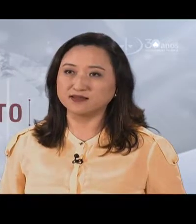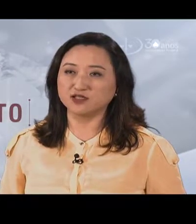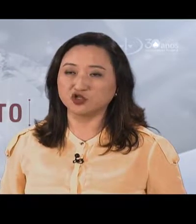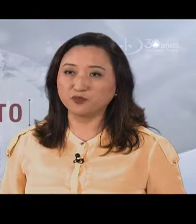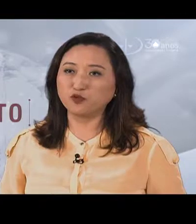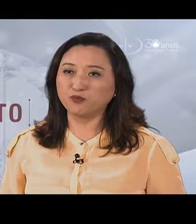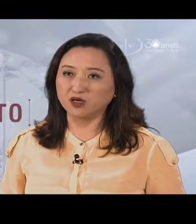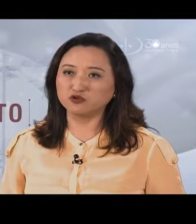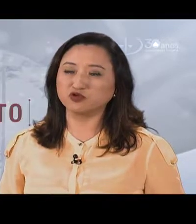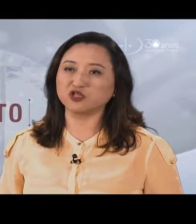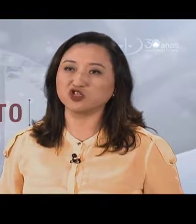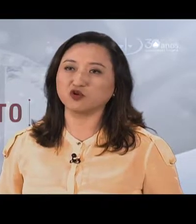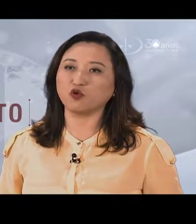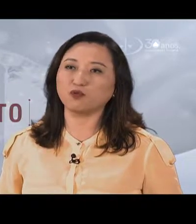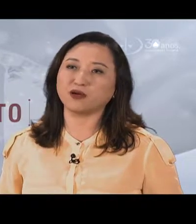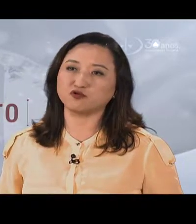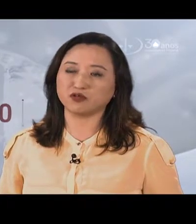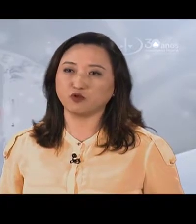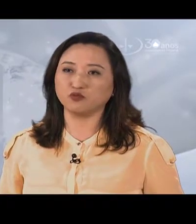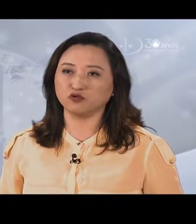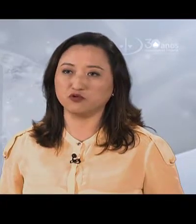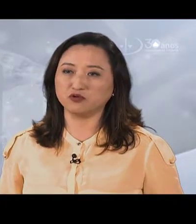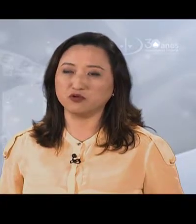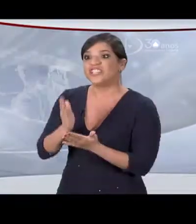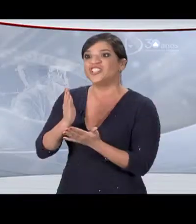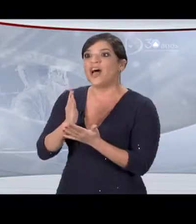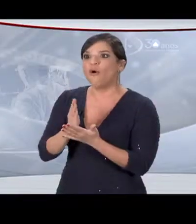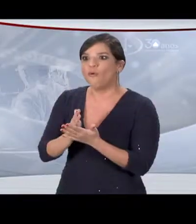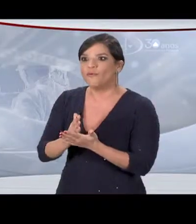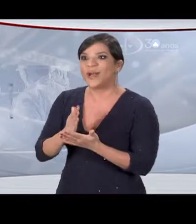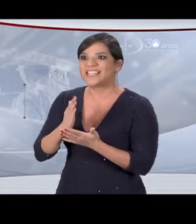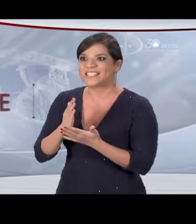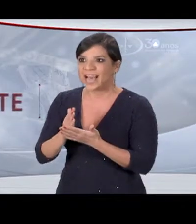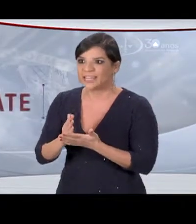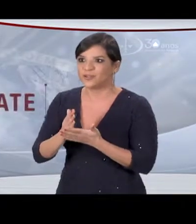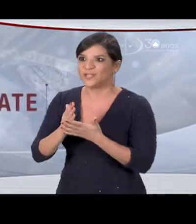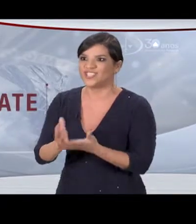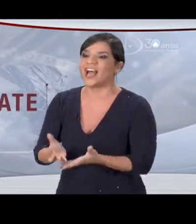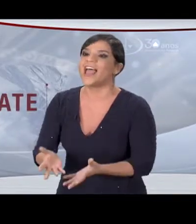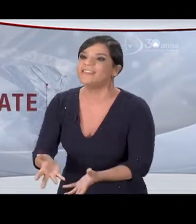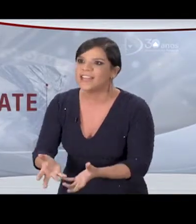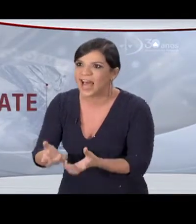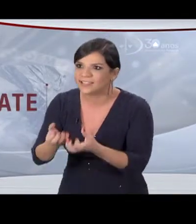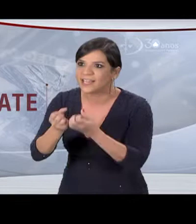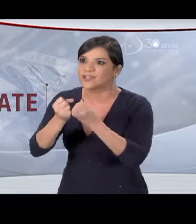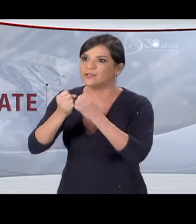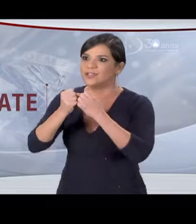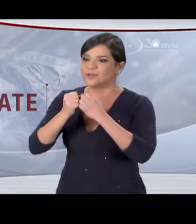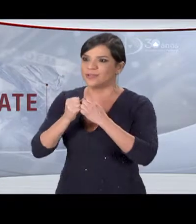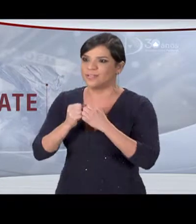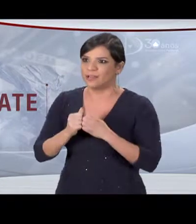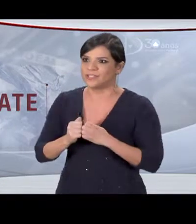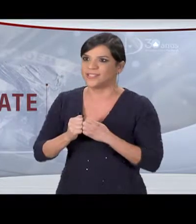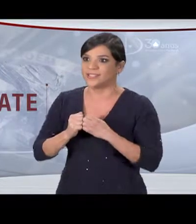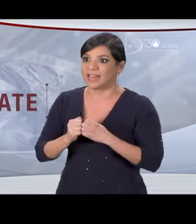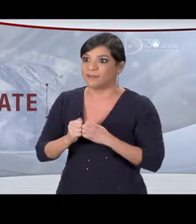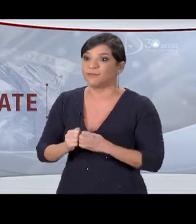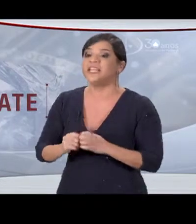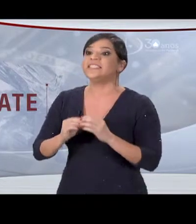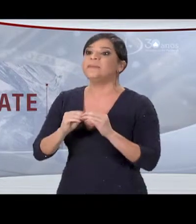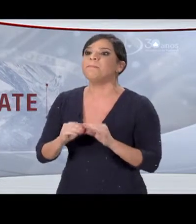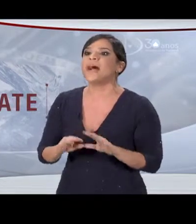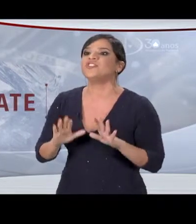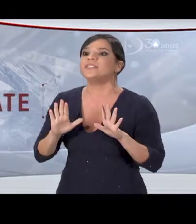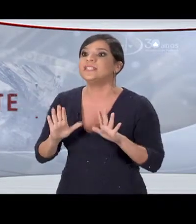dos cânceres de pulmão de origem ocupacional no mundo. Já houve o resgate, ou seja, a retirada das condições análogas à de